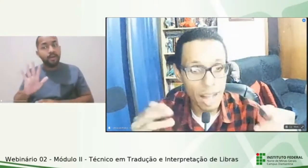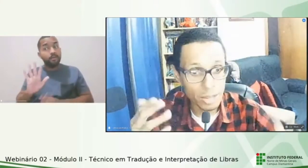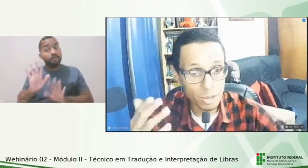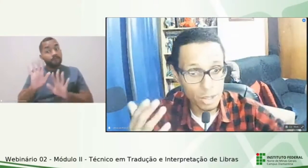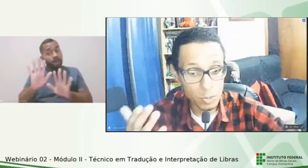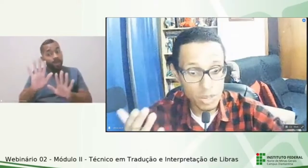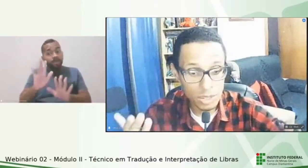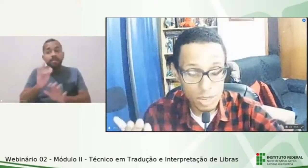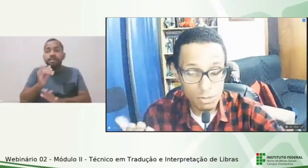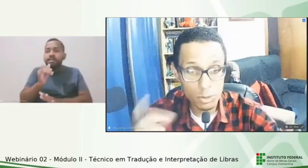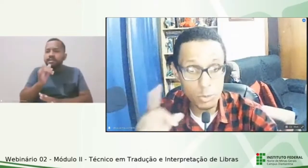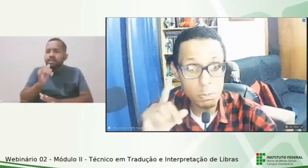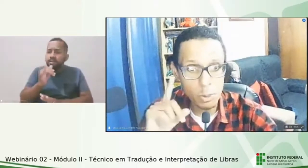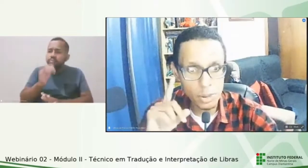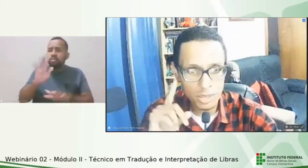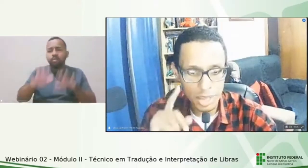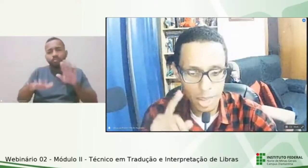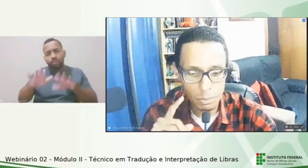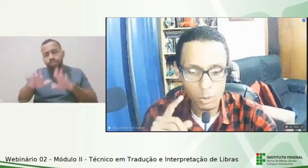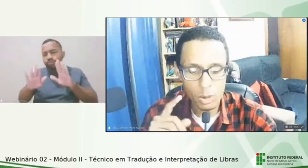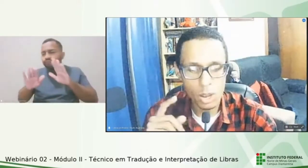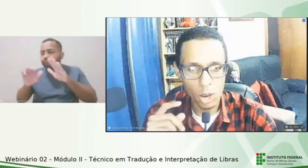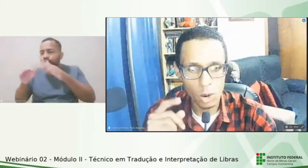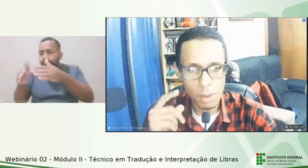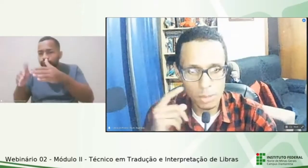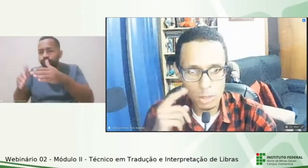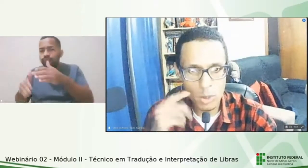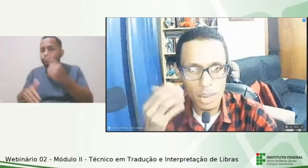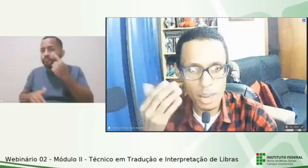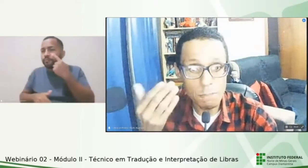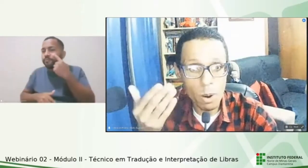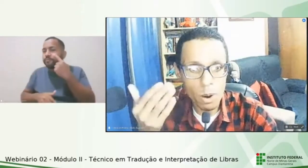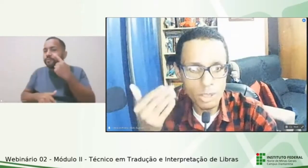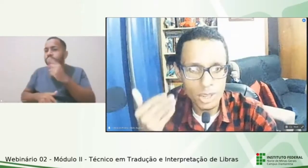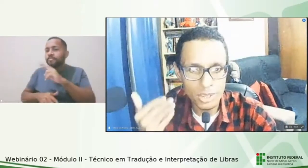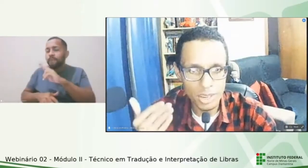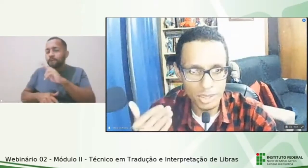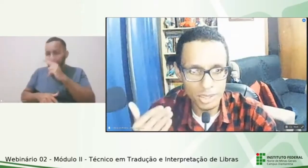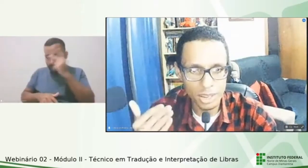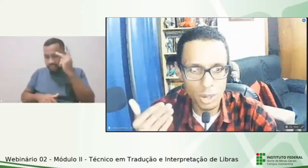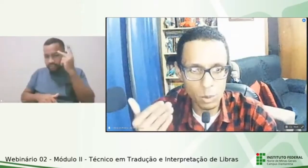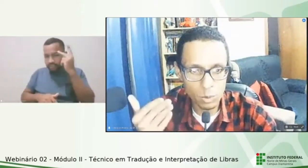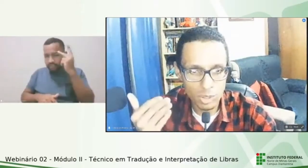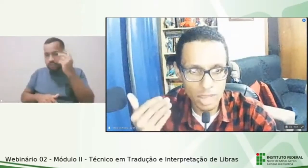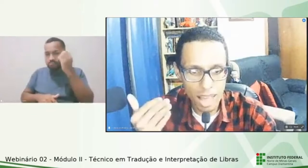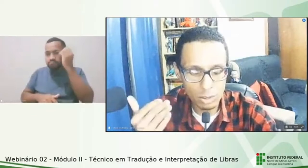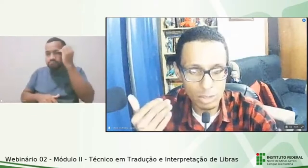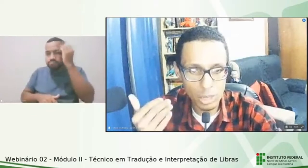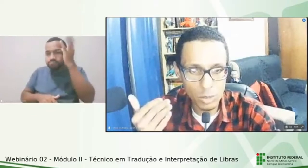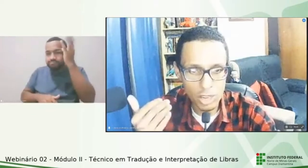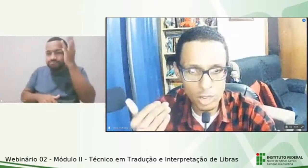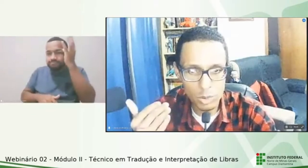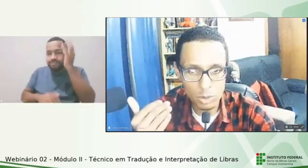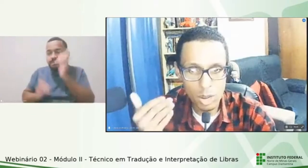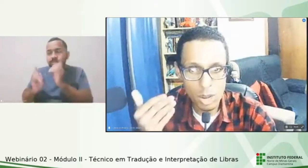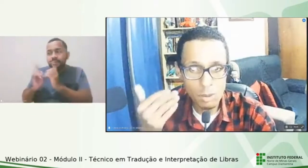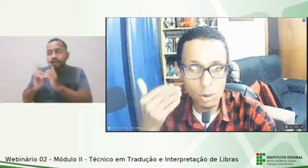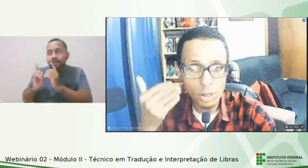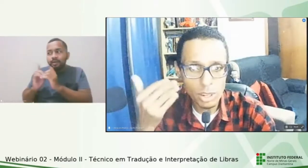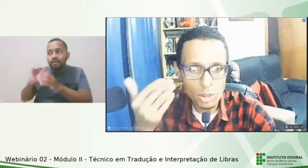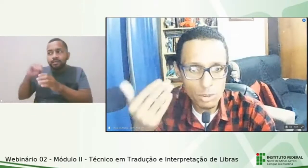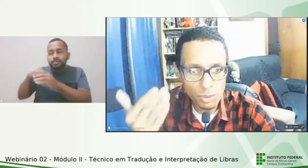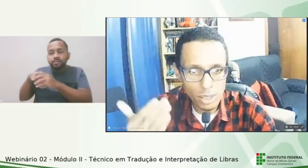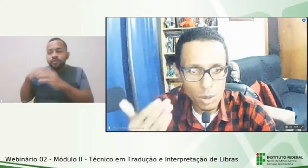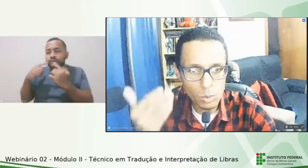em casos específicos. Por exemplo, uma pessoa ela pode esquecer de alguns dados linguísticos por